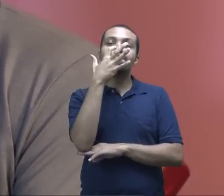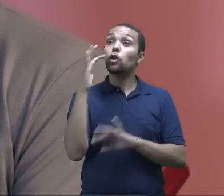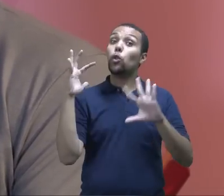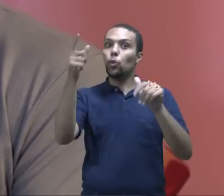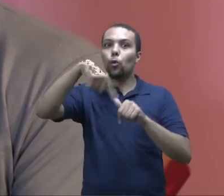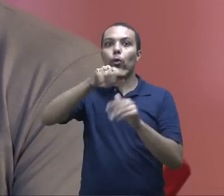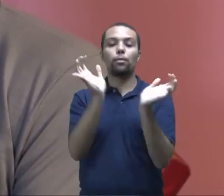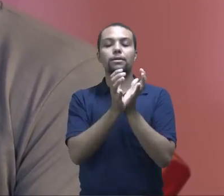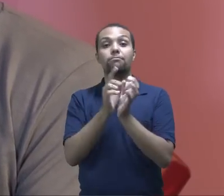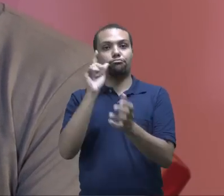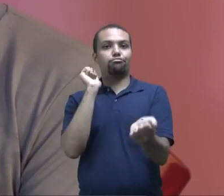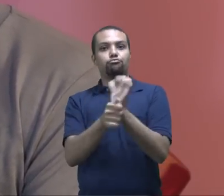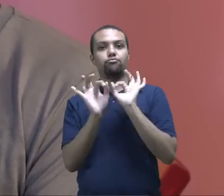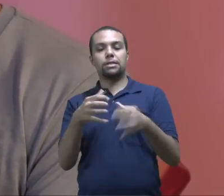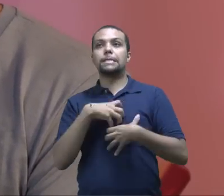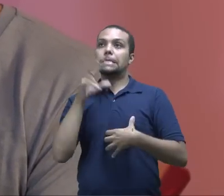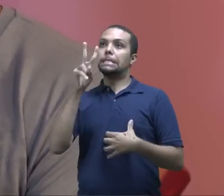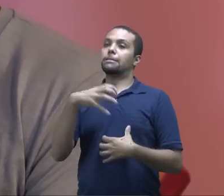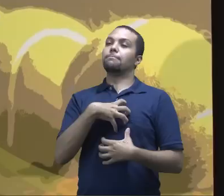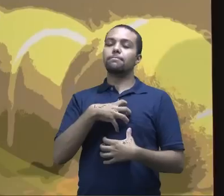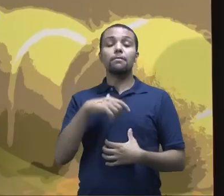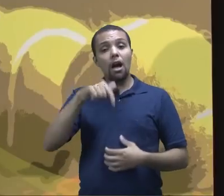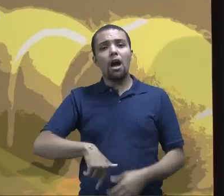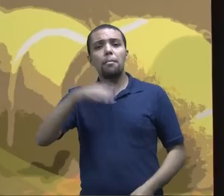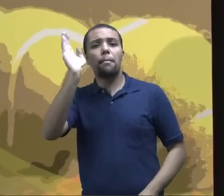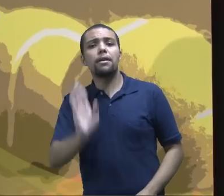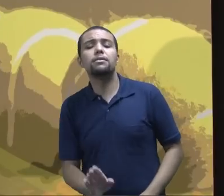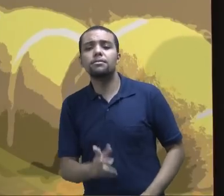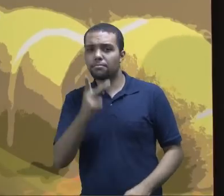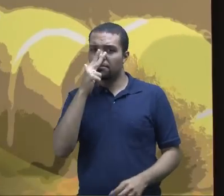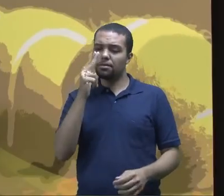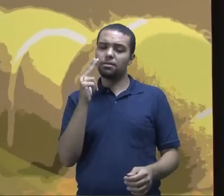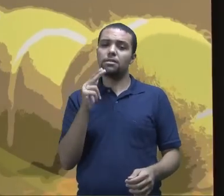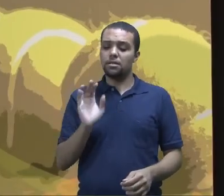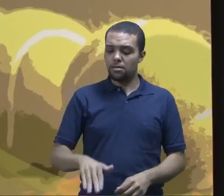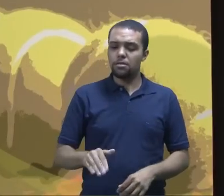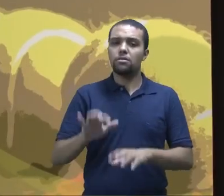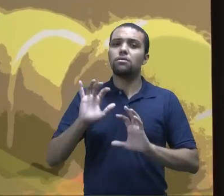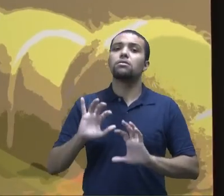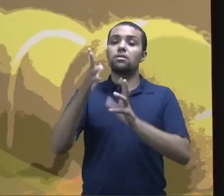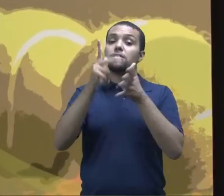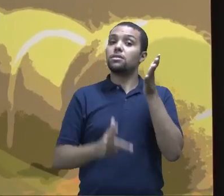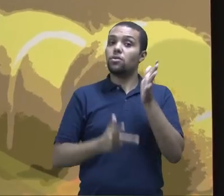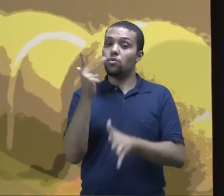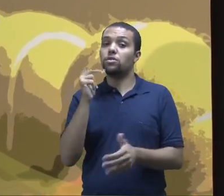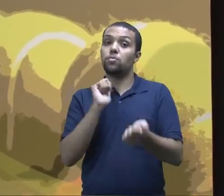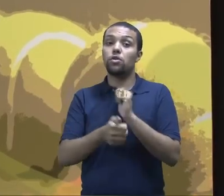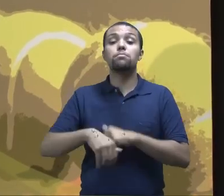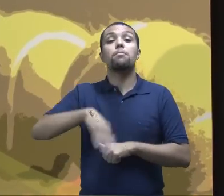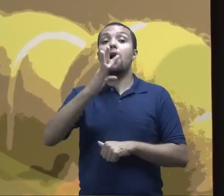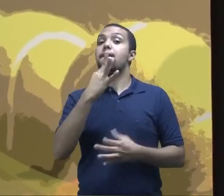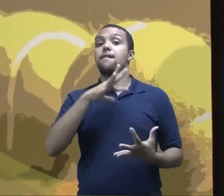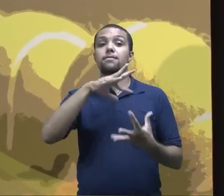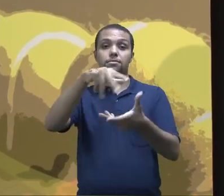que é inspiração para todos, né? São atletas formidáveis. E no Brasil, o basquete era o segundo esporte